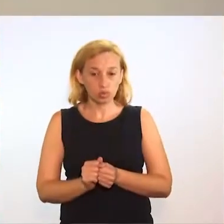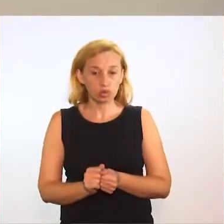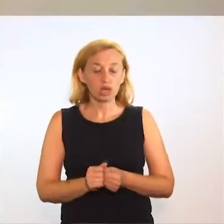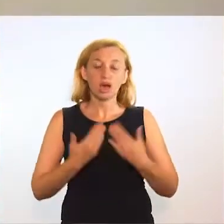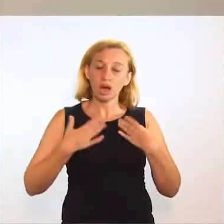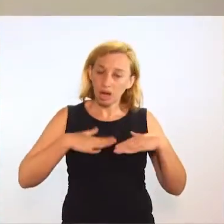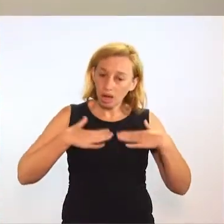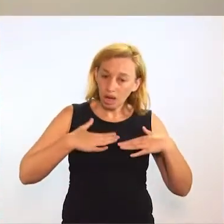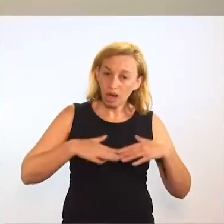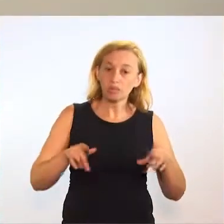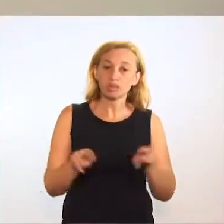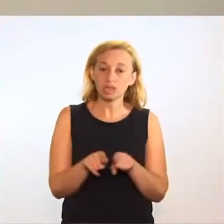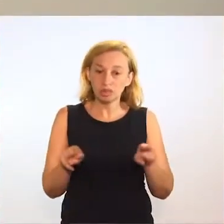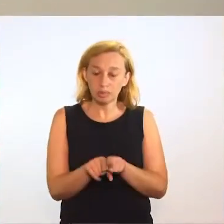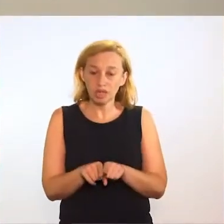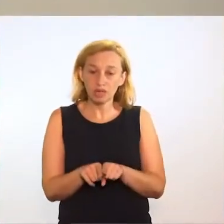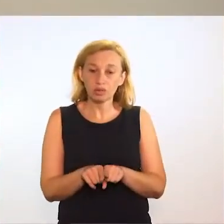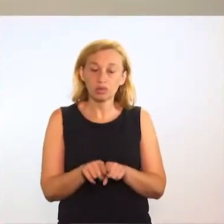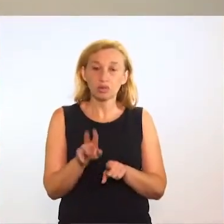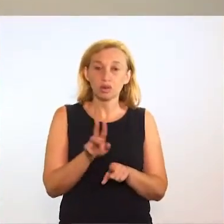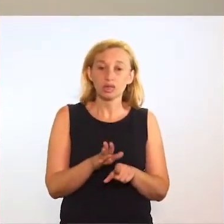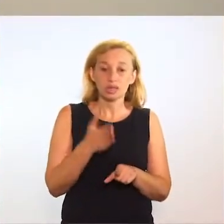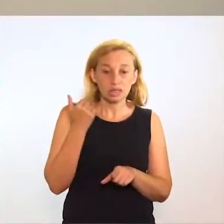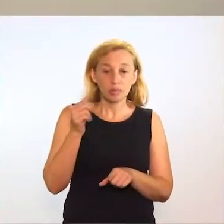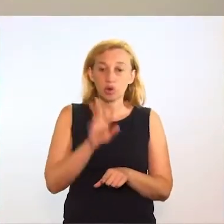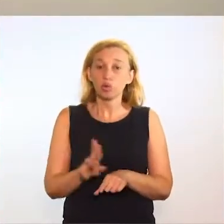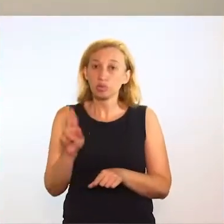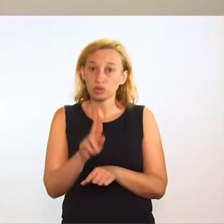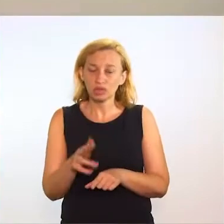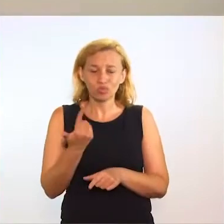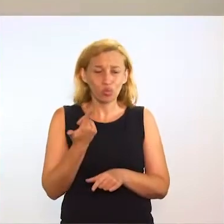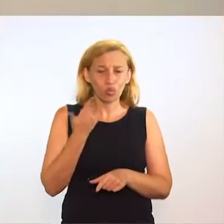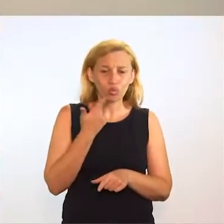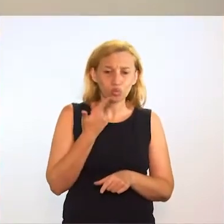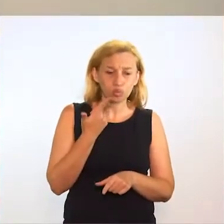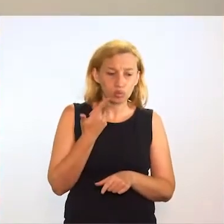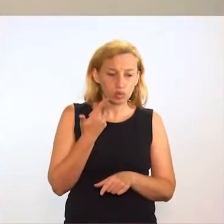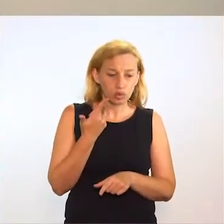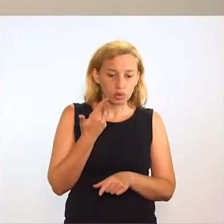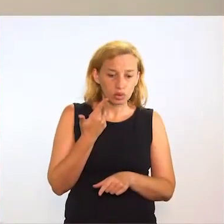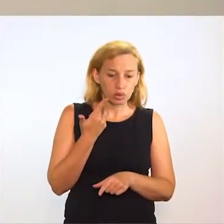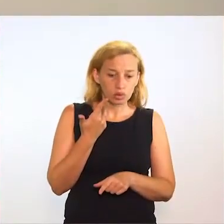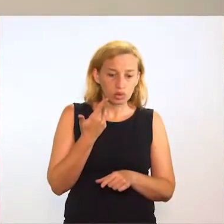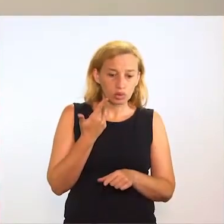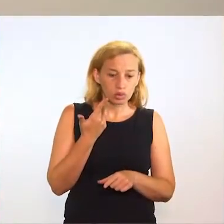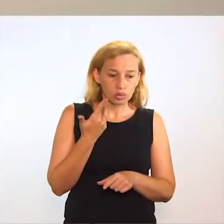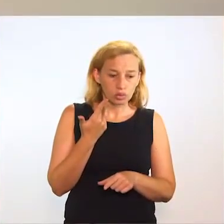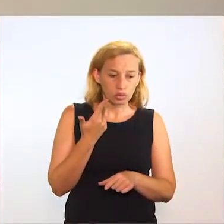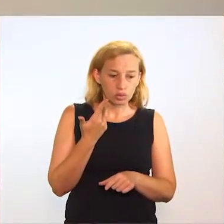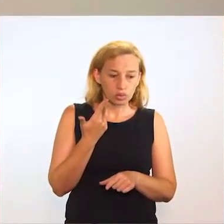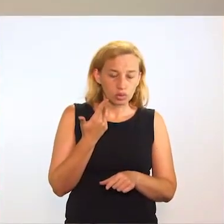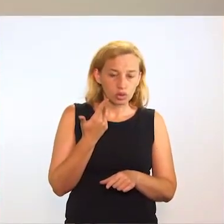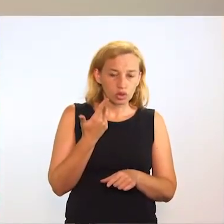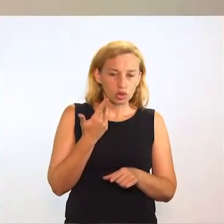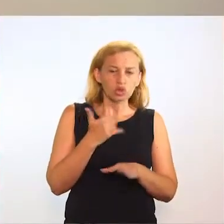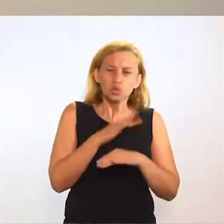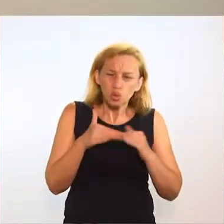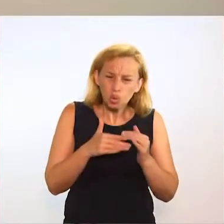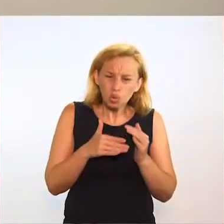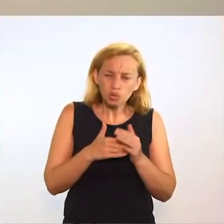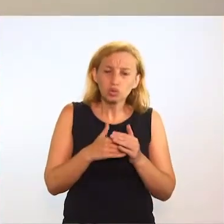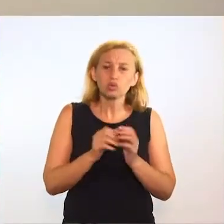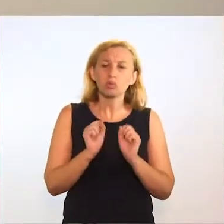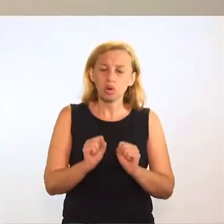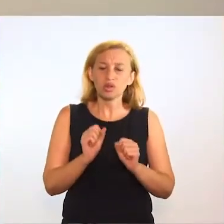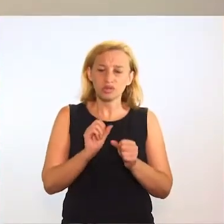com tudo isso, que elas tenham leveza, mas também tenham proatividade, né? Em que não se sintam presas e que não possam fazer nada.